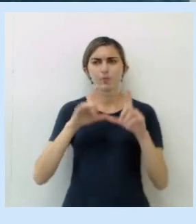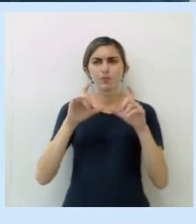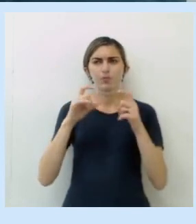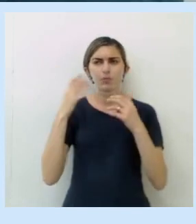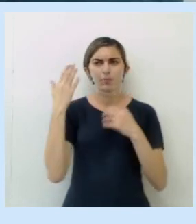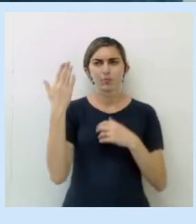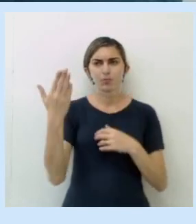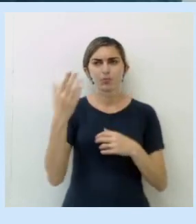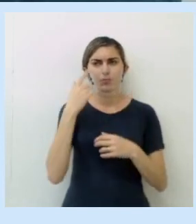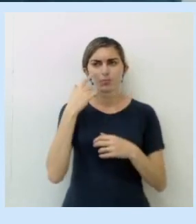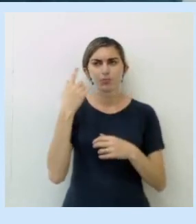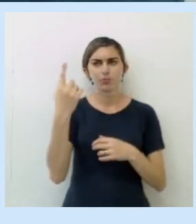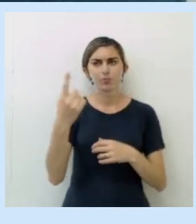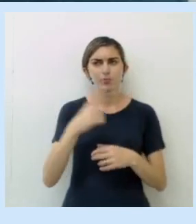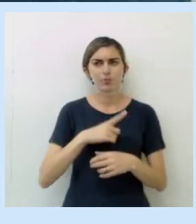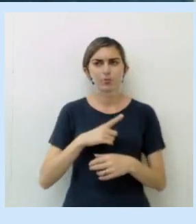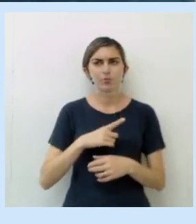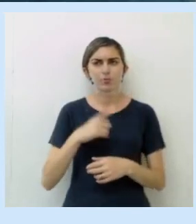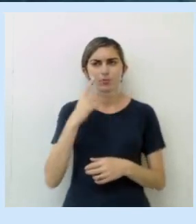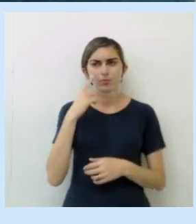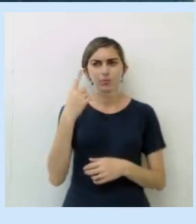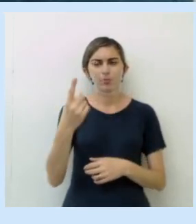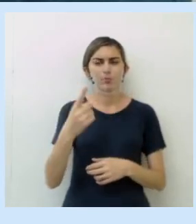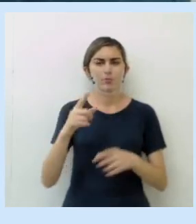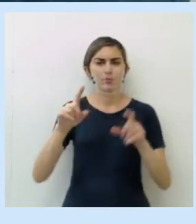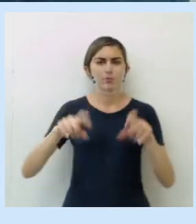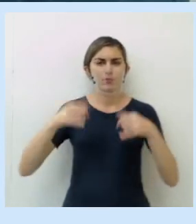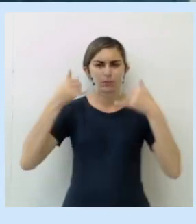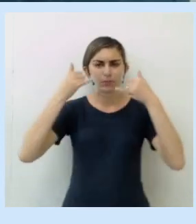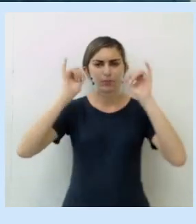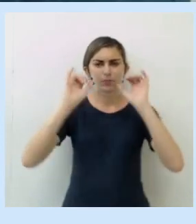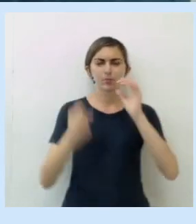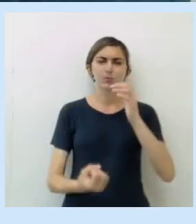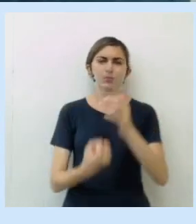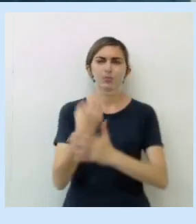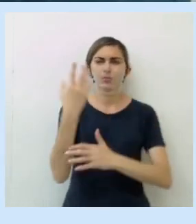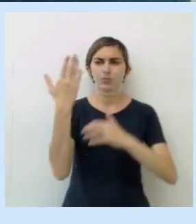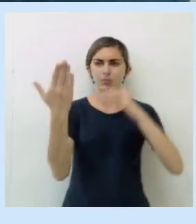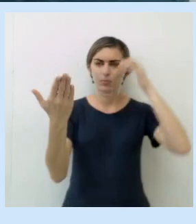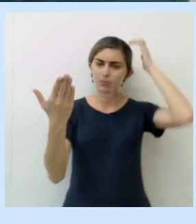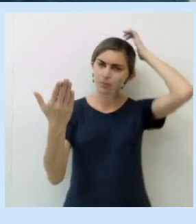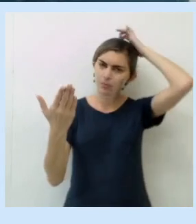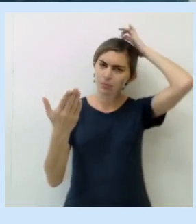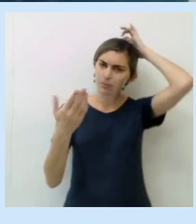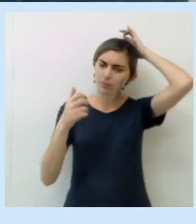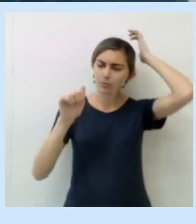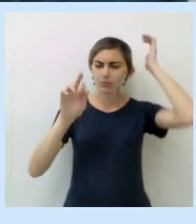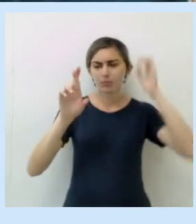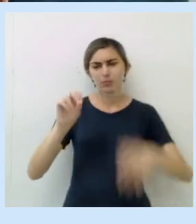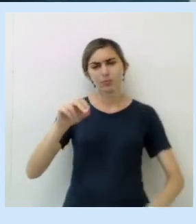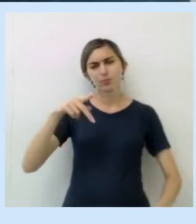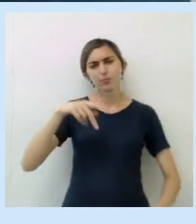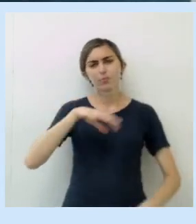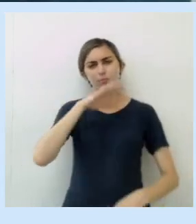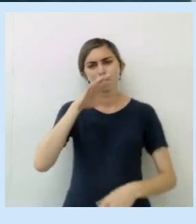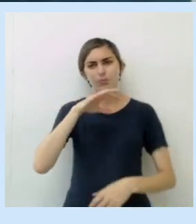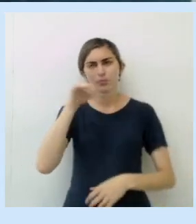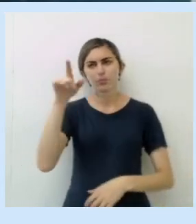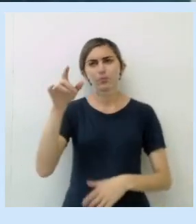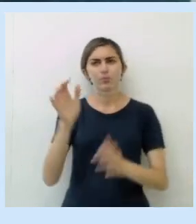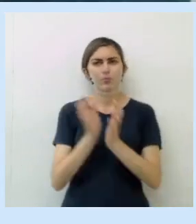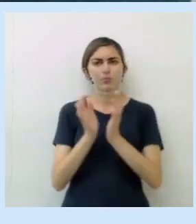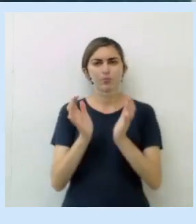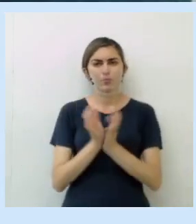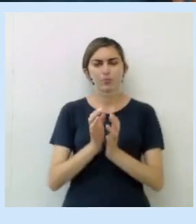aí, vocês vão ver as vacas aparecendo no que a gente tem aí a questão da agropecuária e como ela agrupa